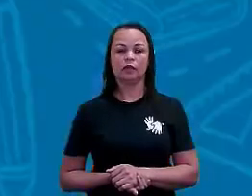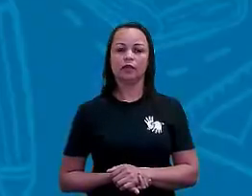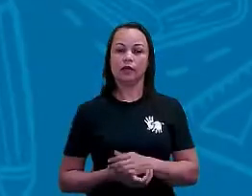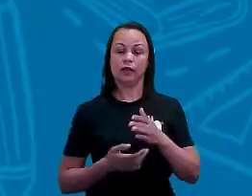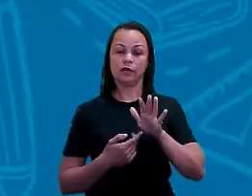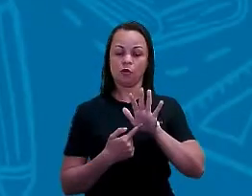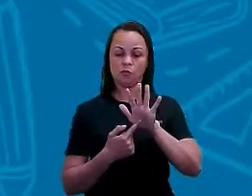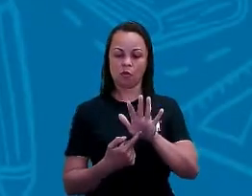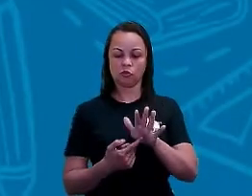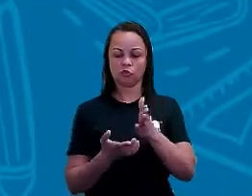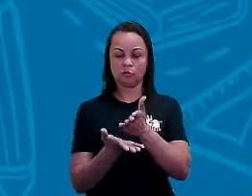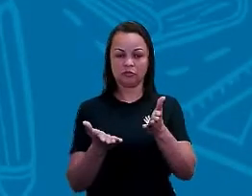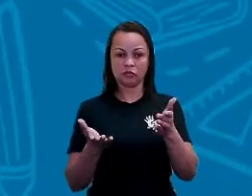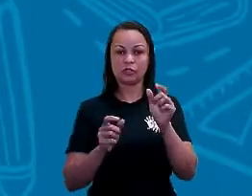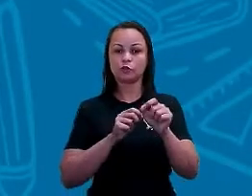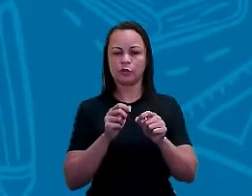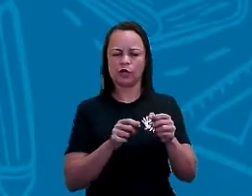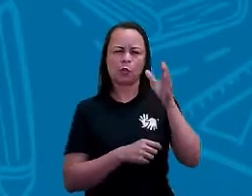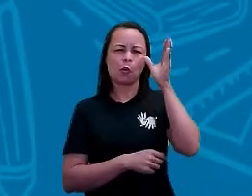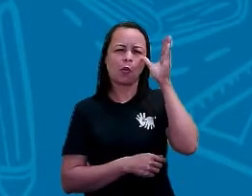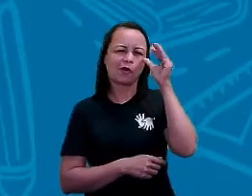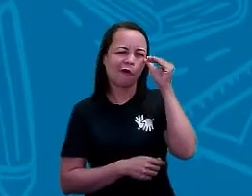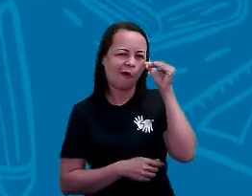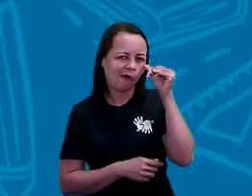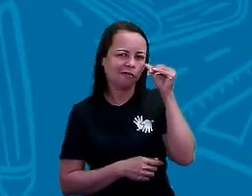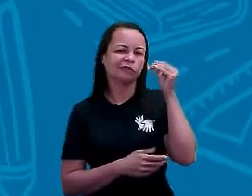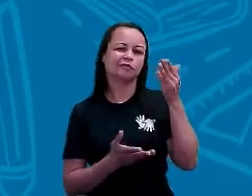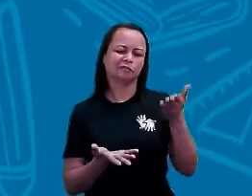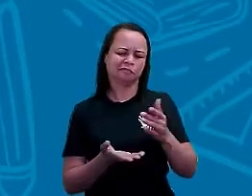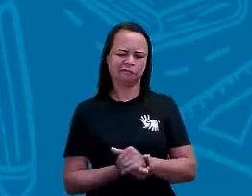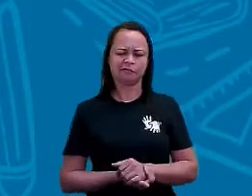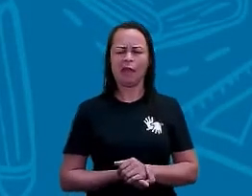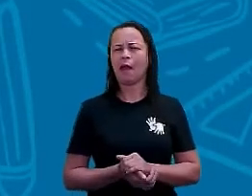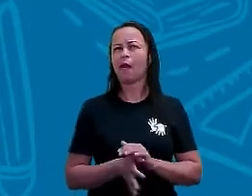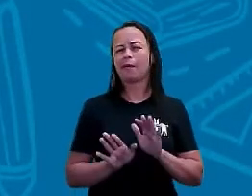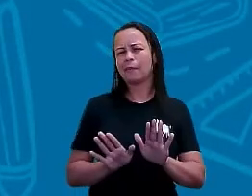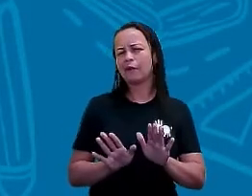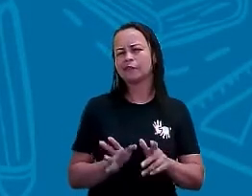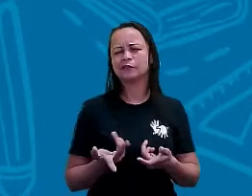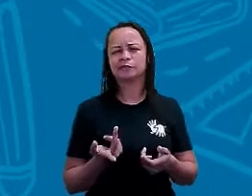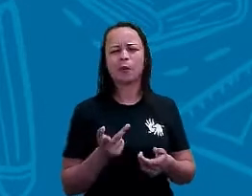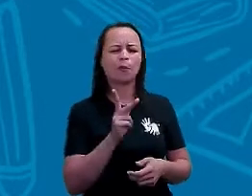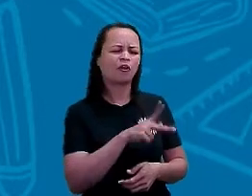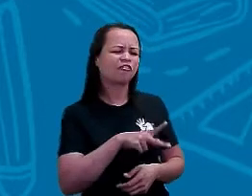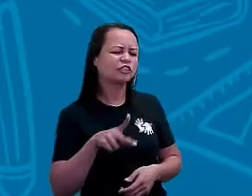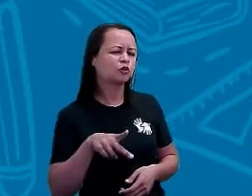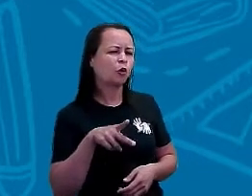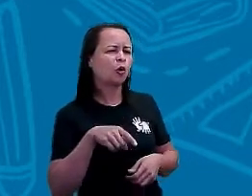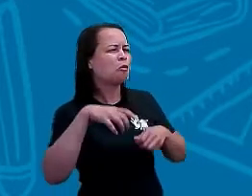né, algumas curiosidades, mas e se estiver chovendo, professor?